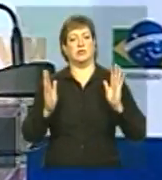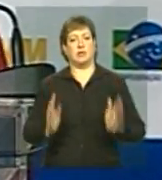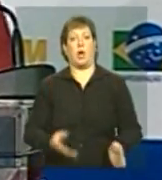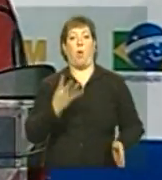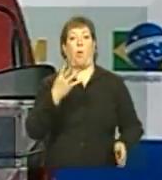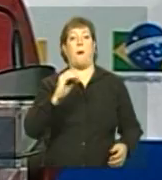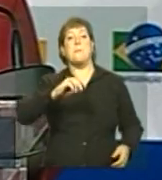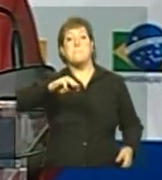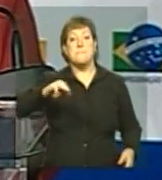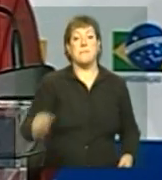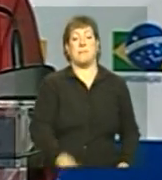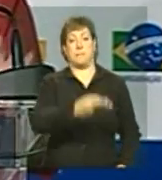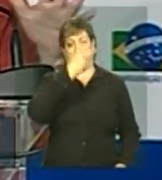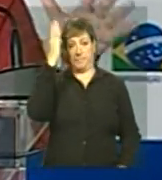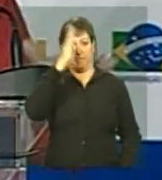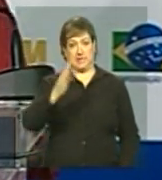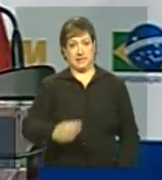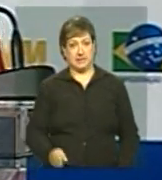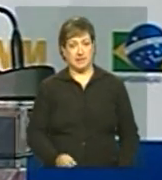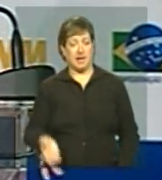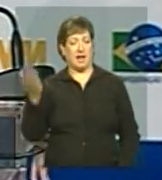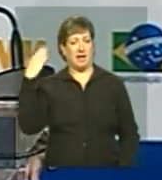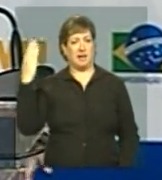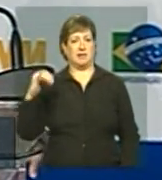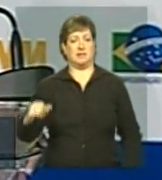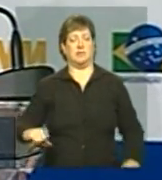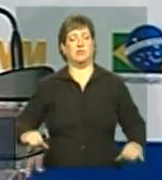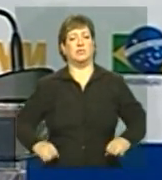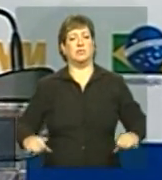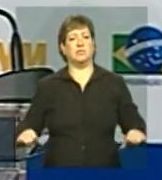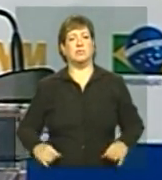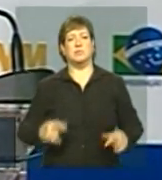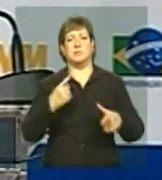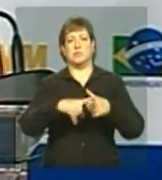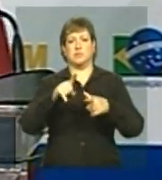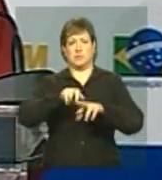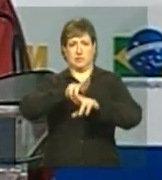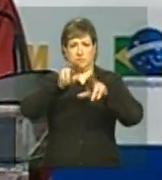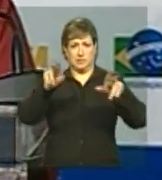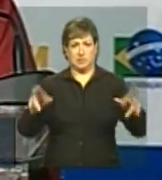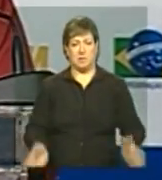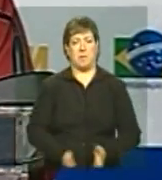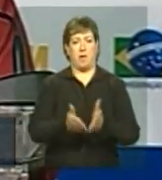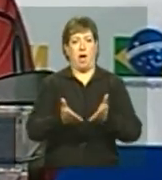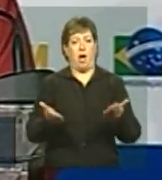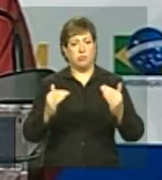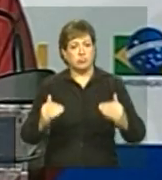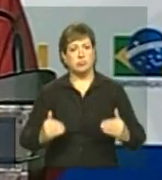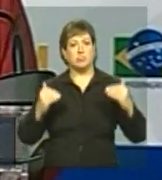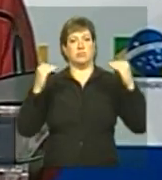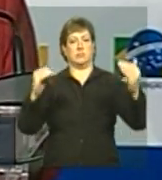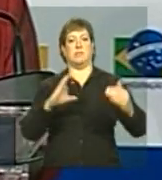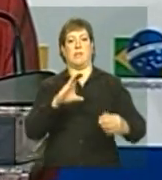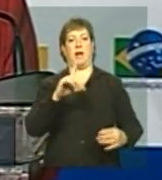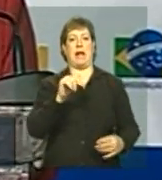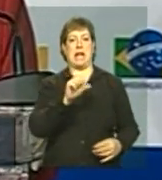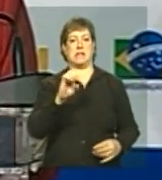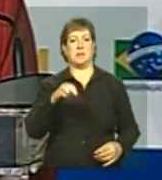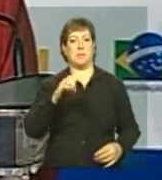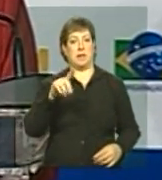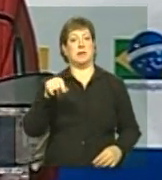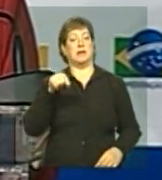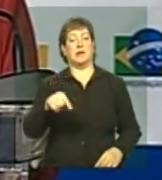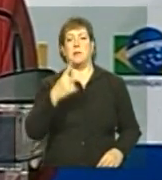de brasileiros que viviam em diferentes situações de pobreza e os alçamos às classes médias. É quase